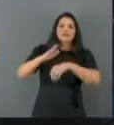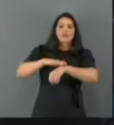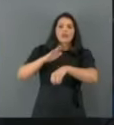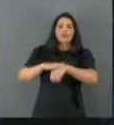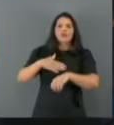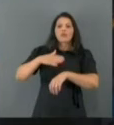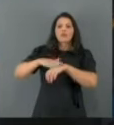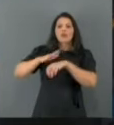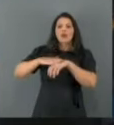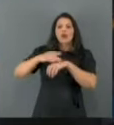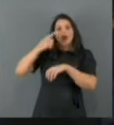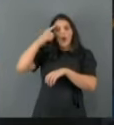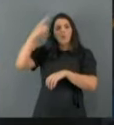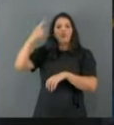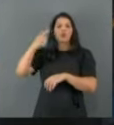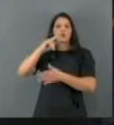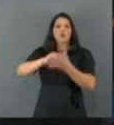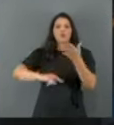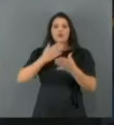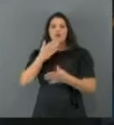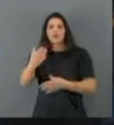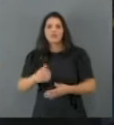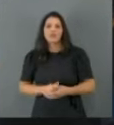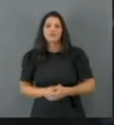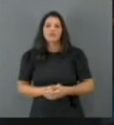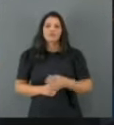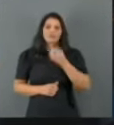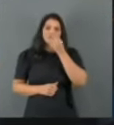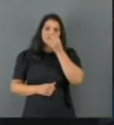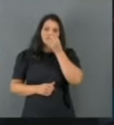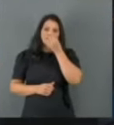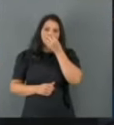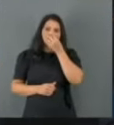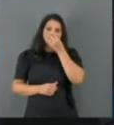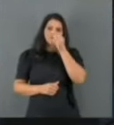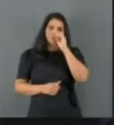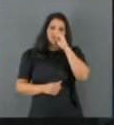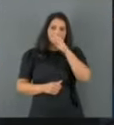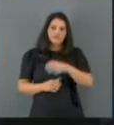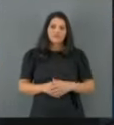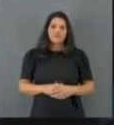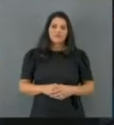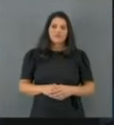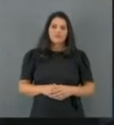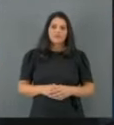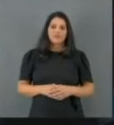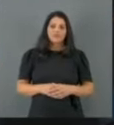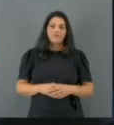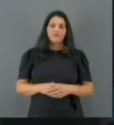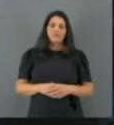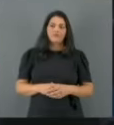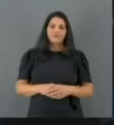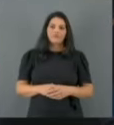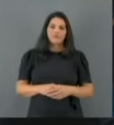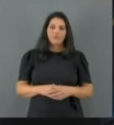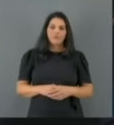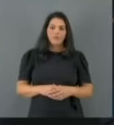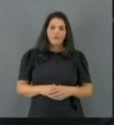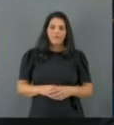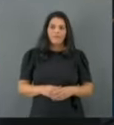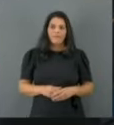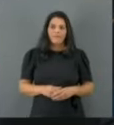requerimento. Tá? Pois não, senador, vou dobrar o prazo para o autor do requerimento. É muito limitado. Mais 5 minutos, por favor.